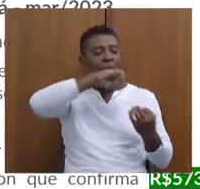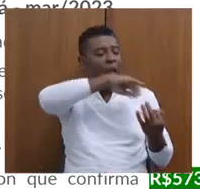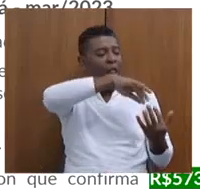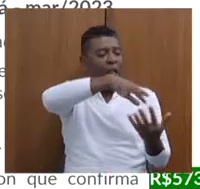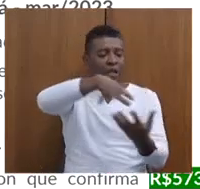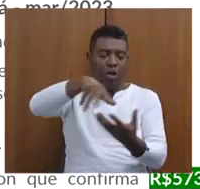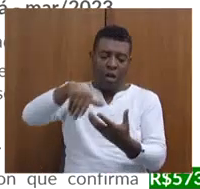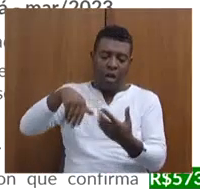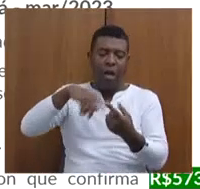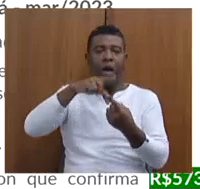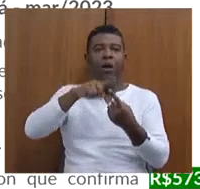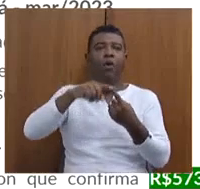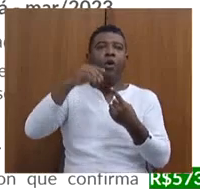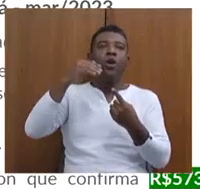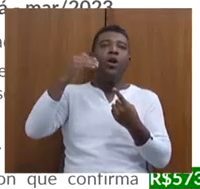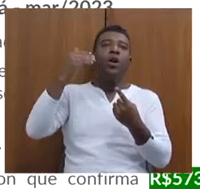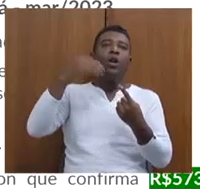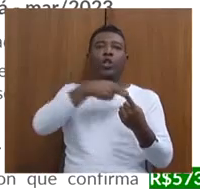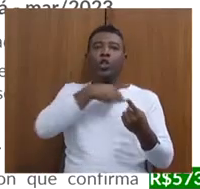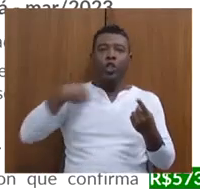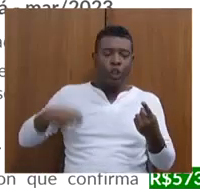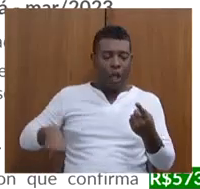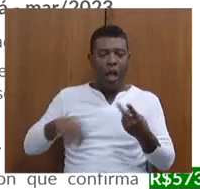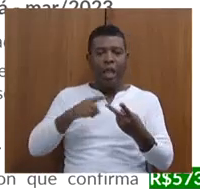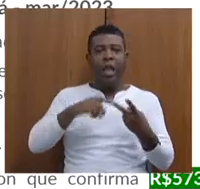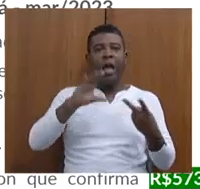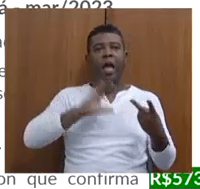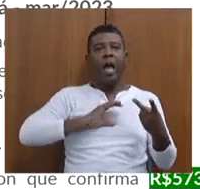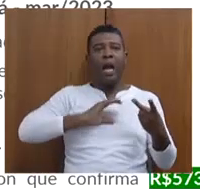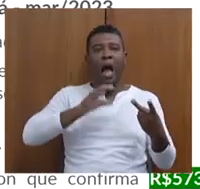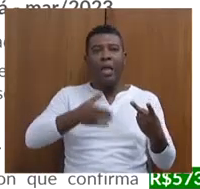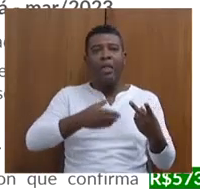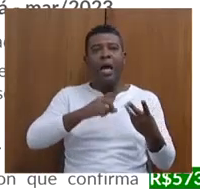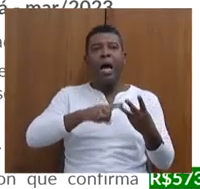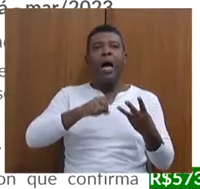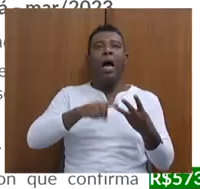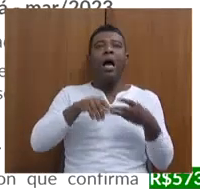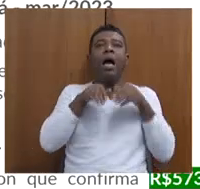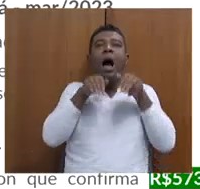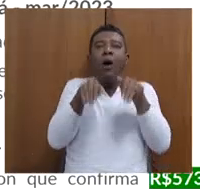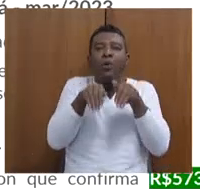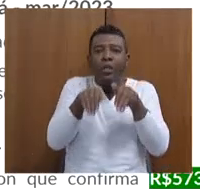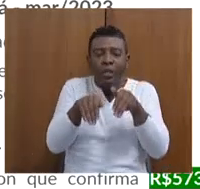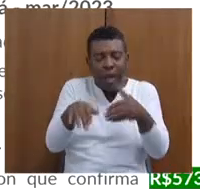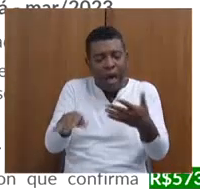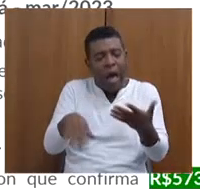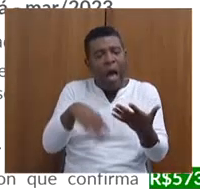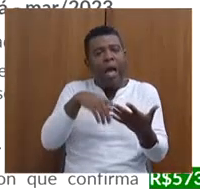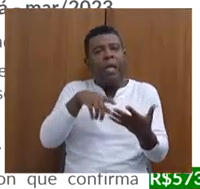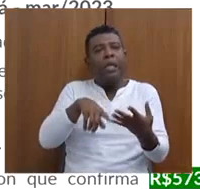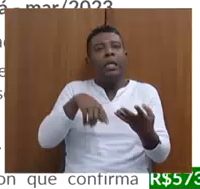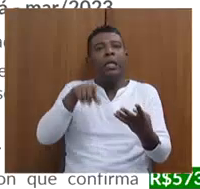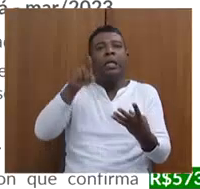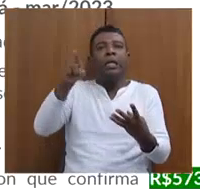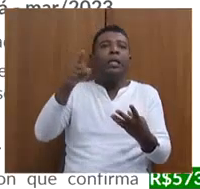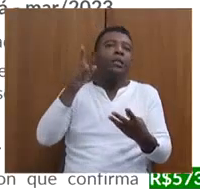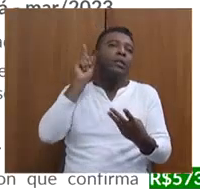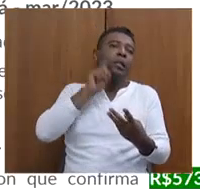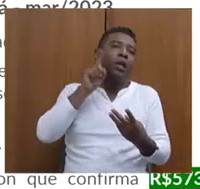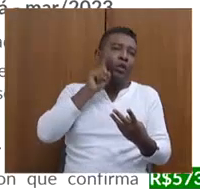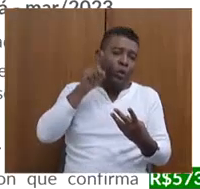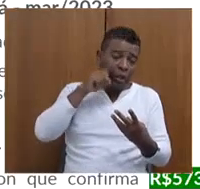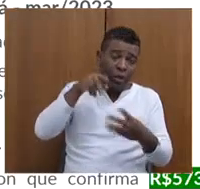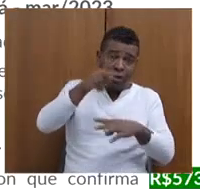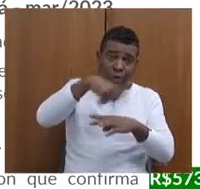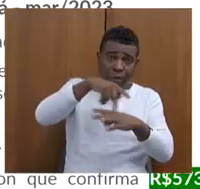China Canadá Austrália Estados Unidos três delegações recebidas ainda não foi missões que nós